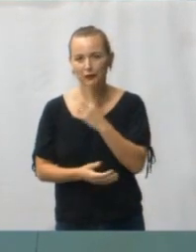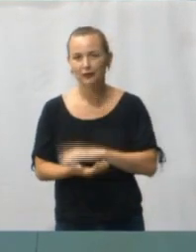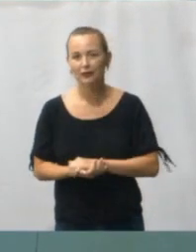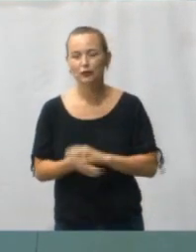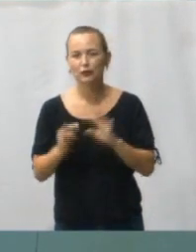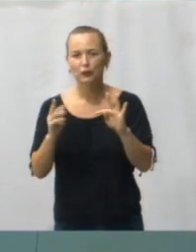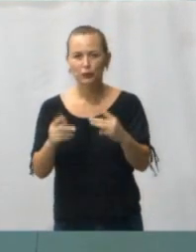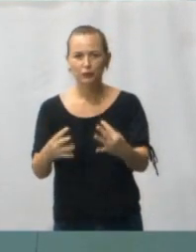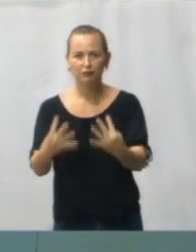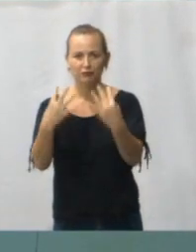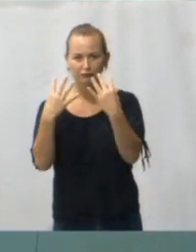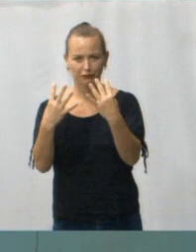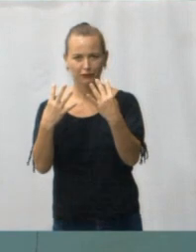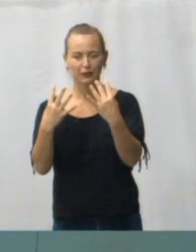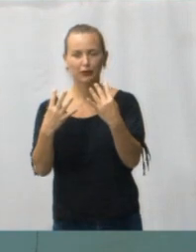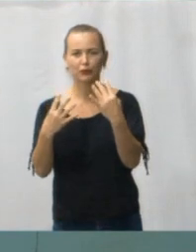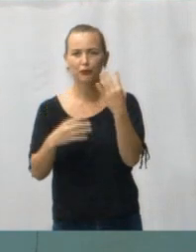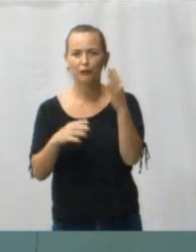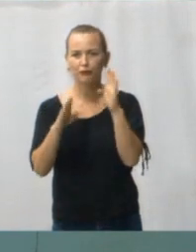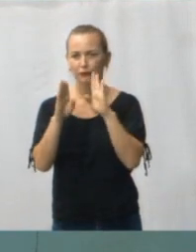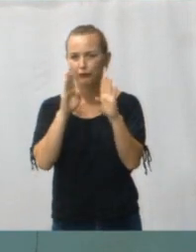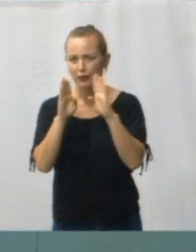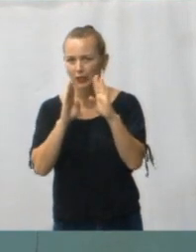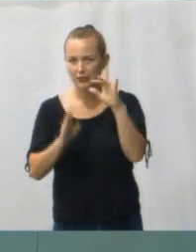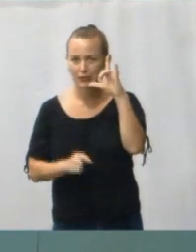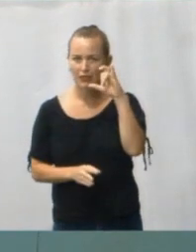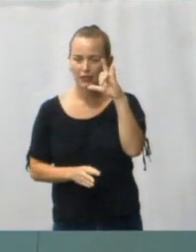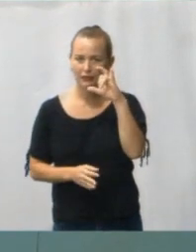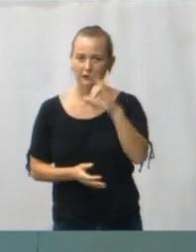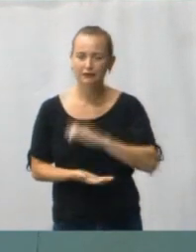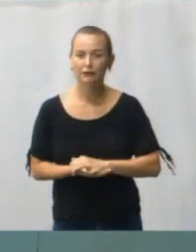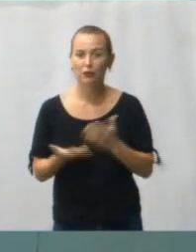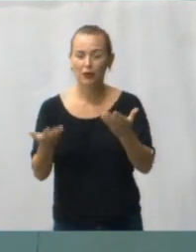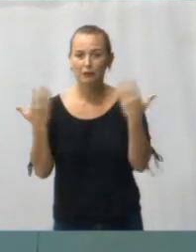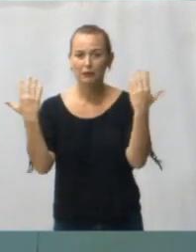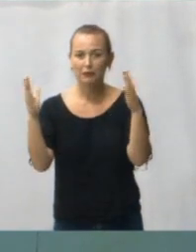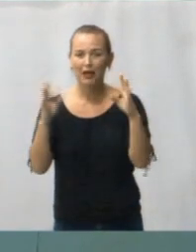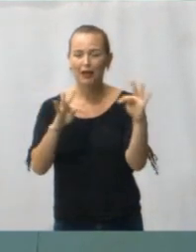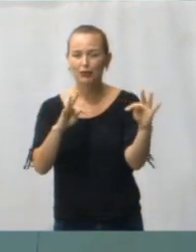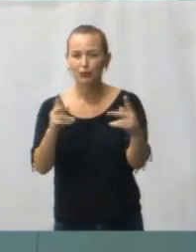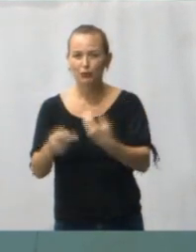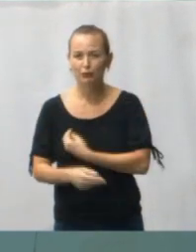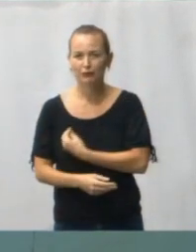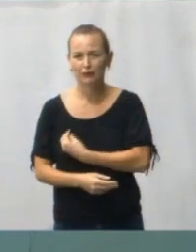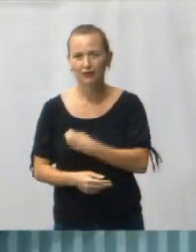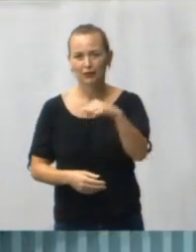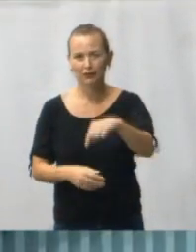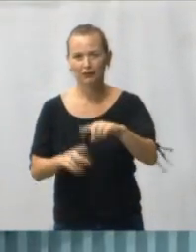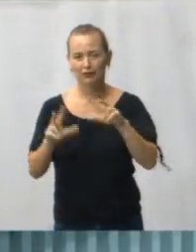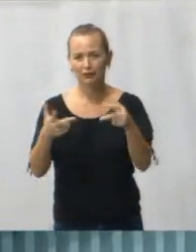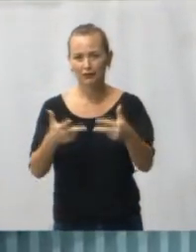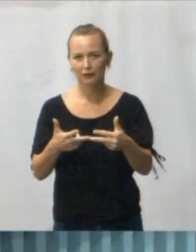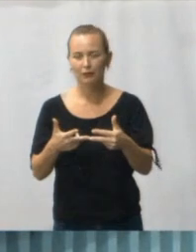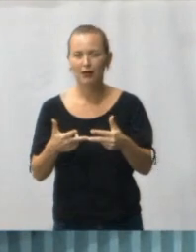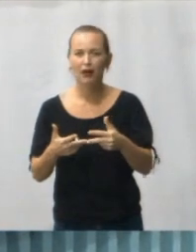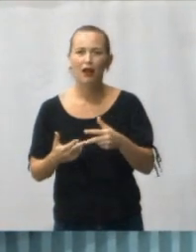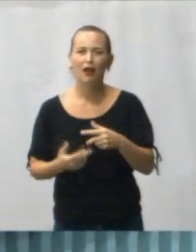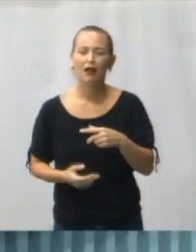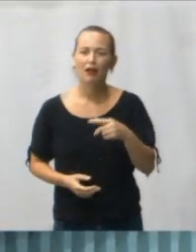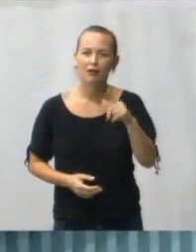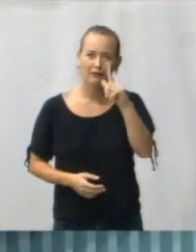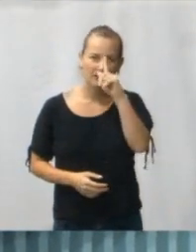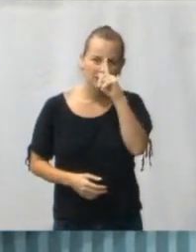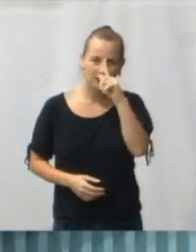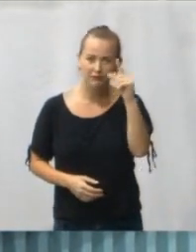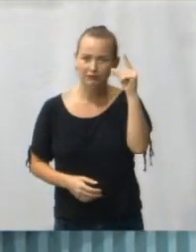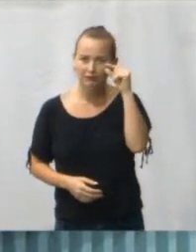Senhor presidente, eu queria parabenizar muito essa casa, a todos presentes, a Luiz Varejão, André Brandino, Armandinho Fontouro, Dalton